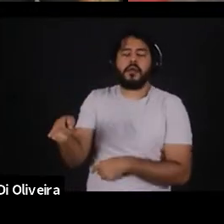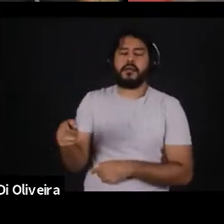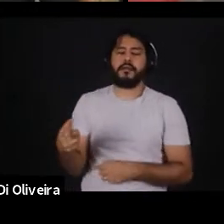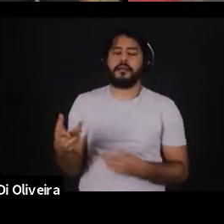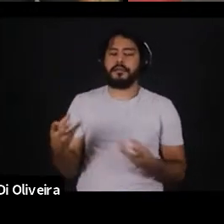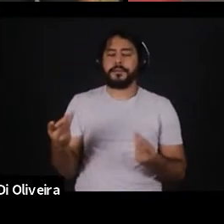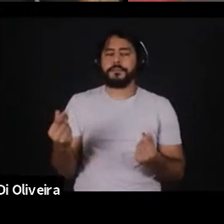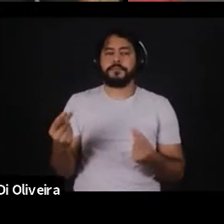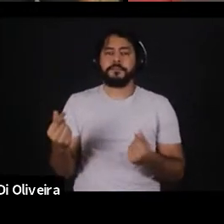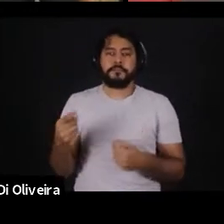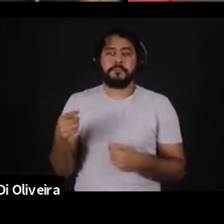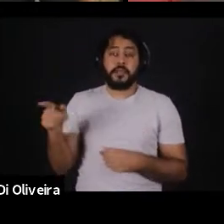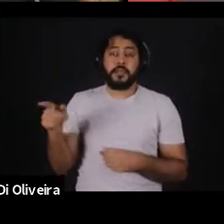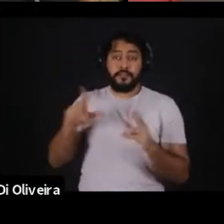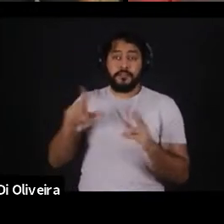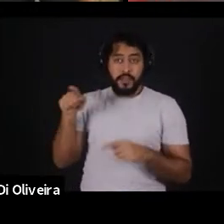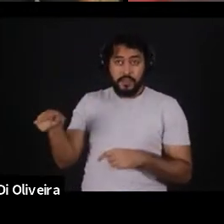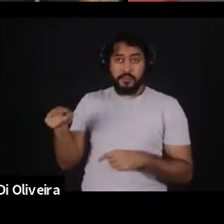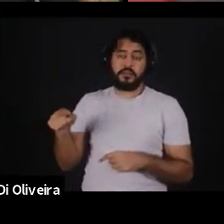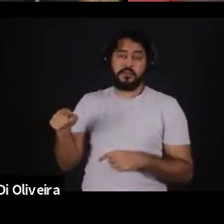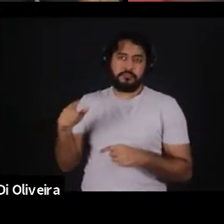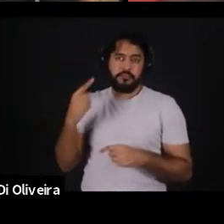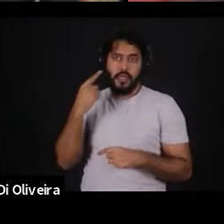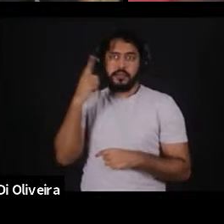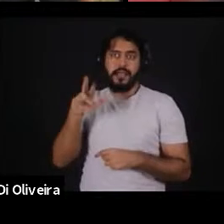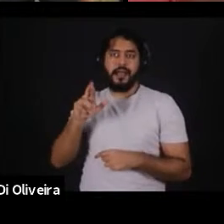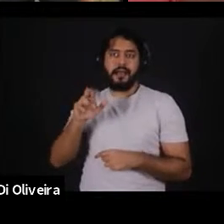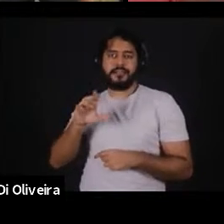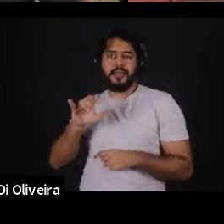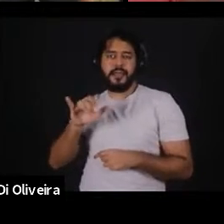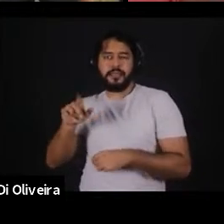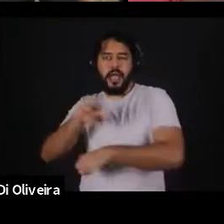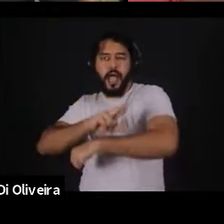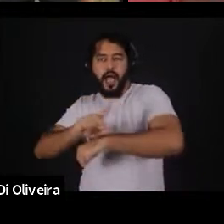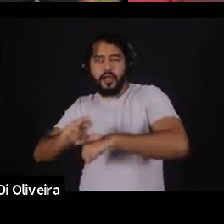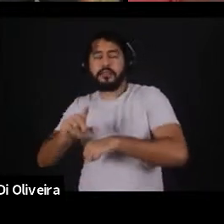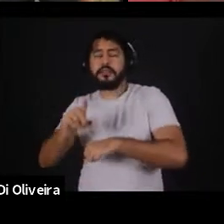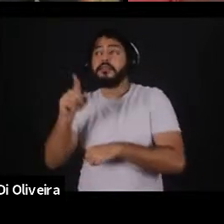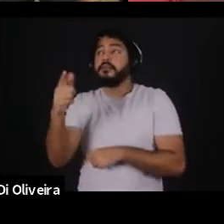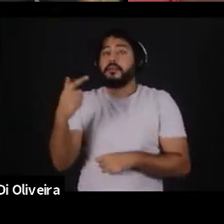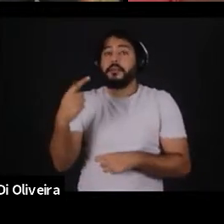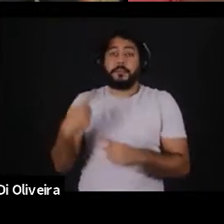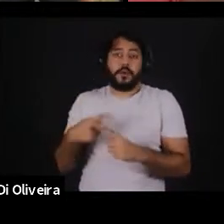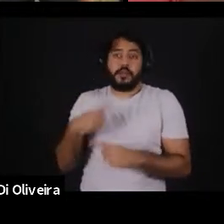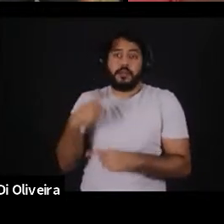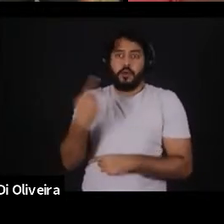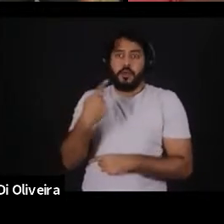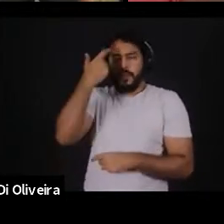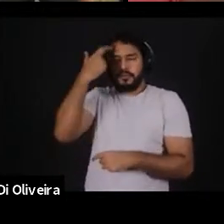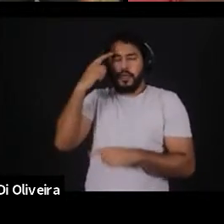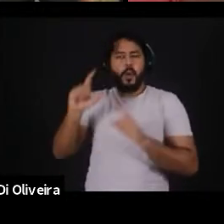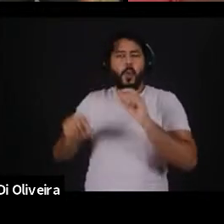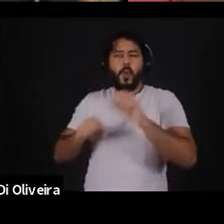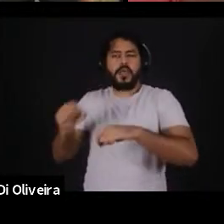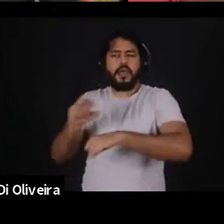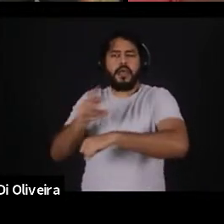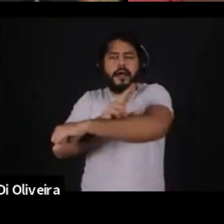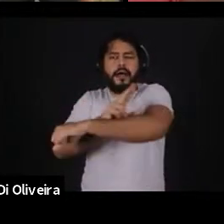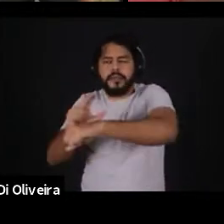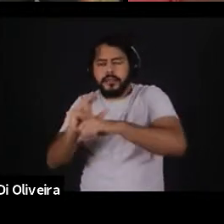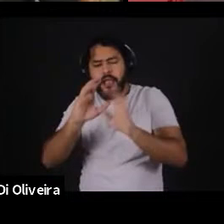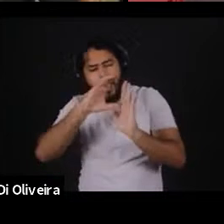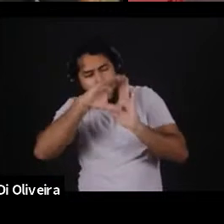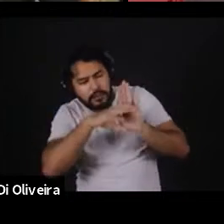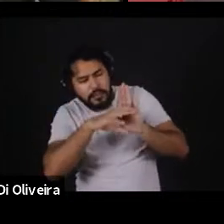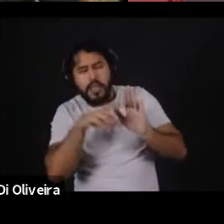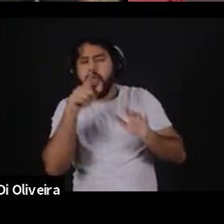é o que organiza a ideia de racialidade, né? Se a gente entende o que é pensar o que é racialidade, essa ideia de diferença humana que